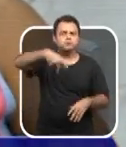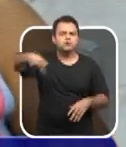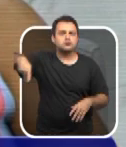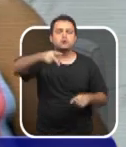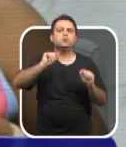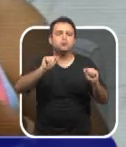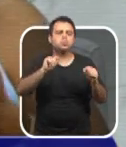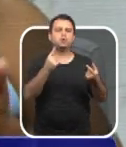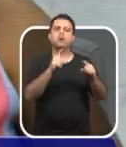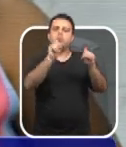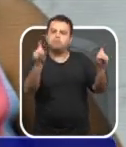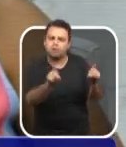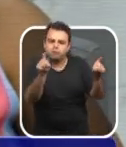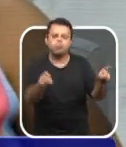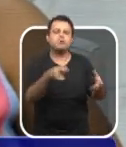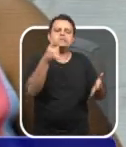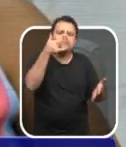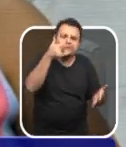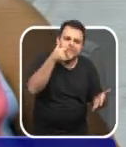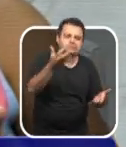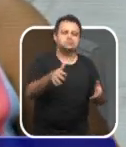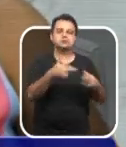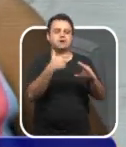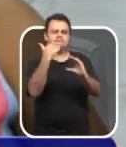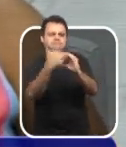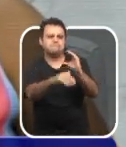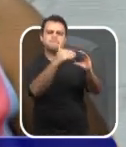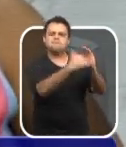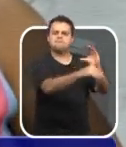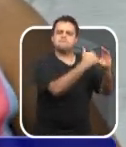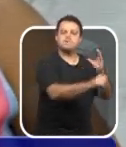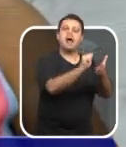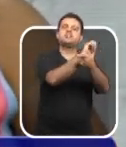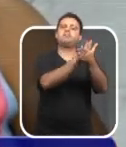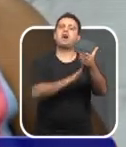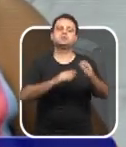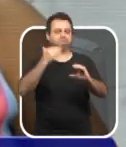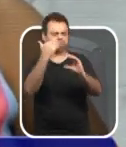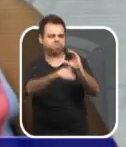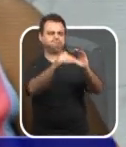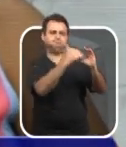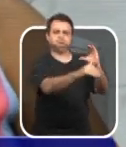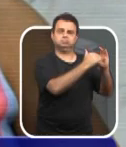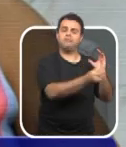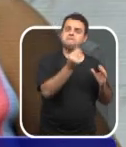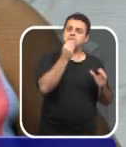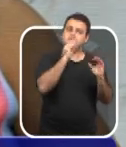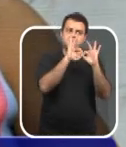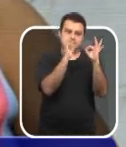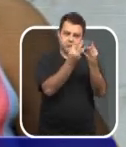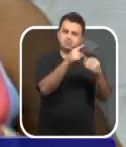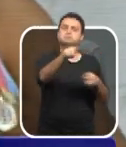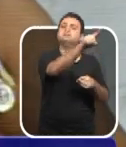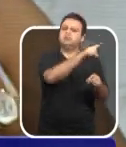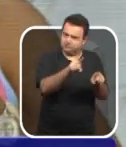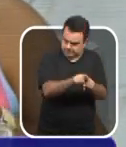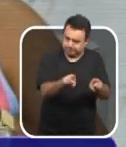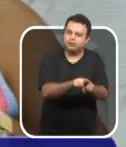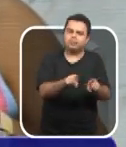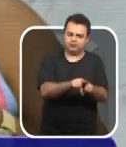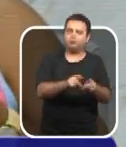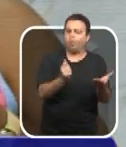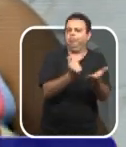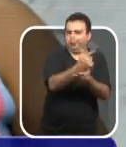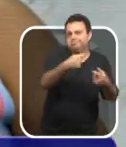foi um empenho tanto dos professores em ter um aparelho compatível, como também as famílias, para que seus filhos pudessem ter um